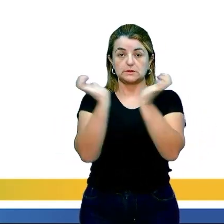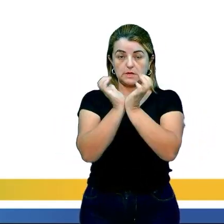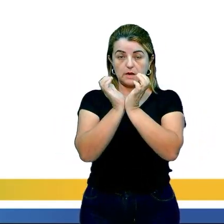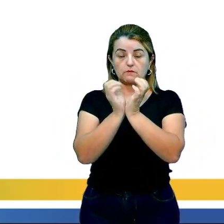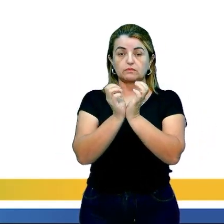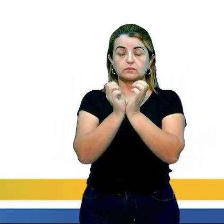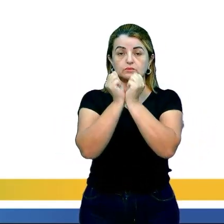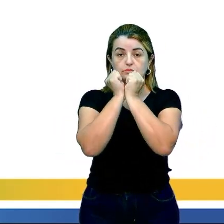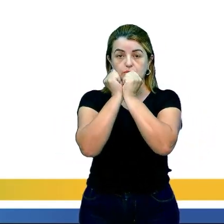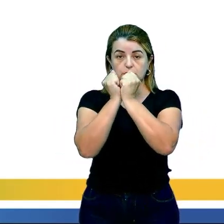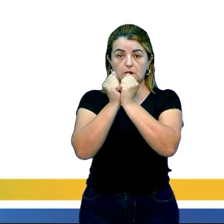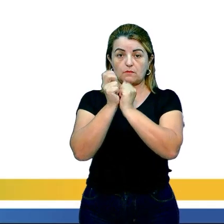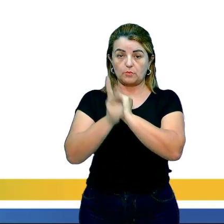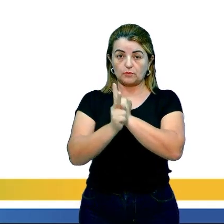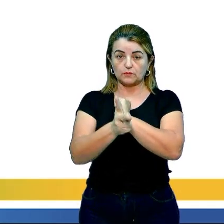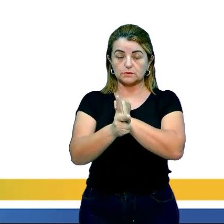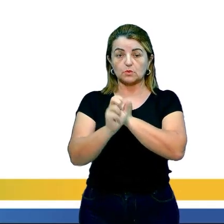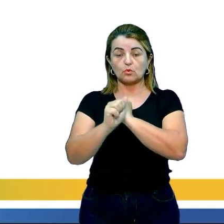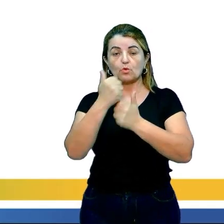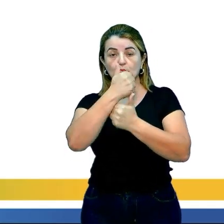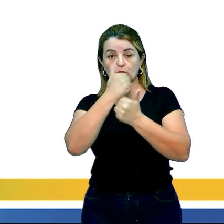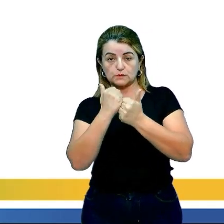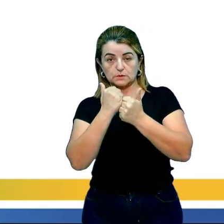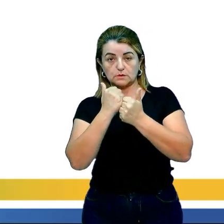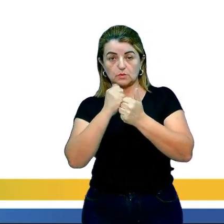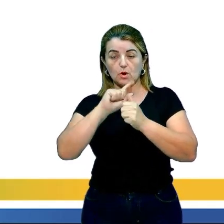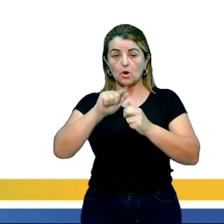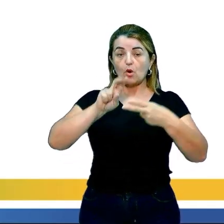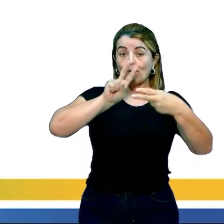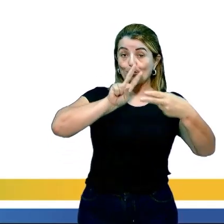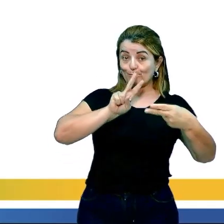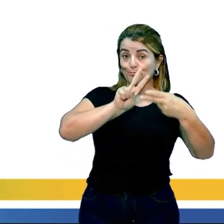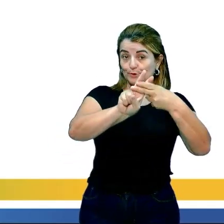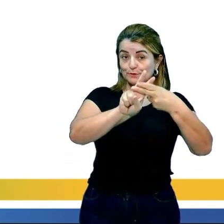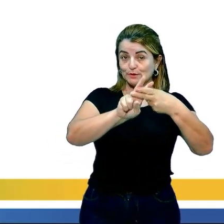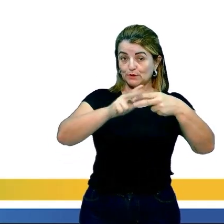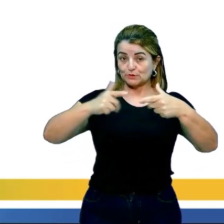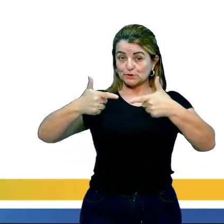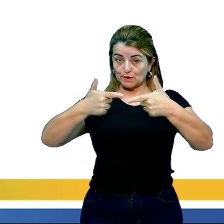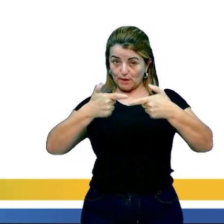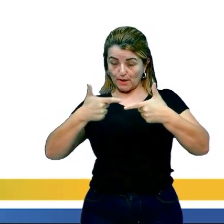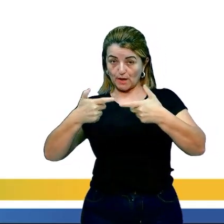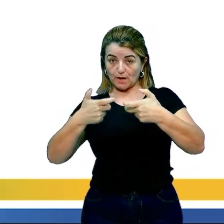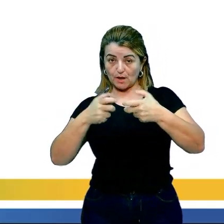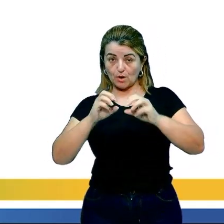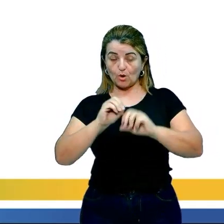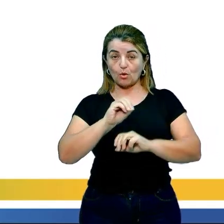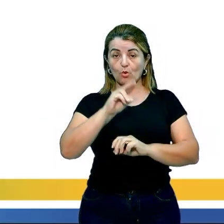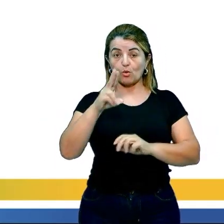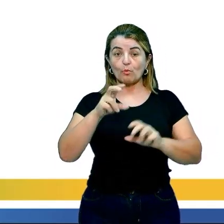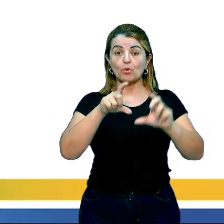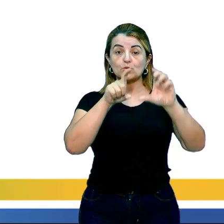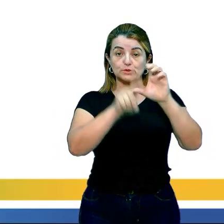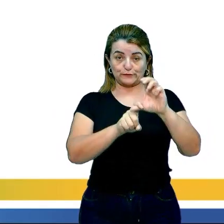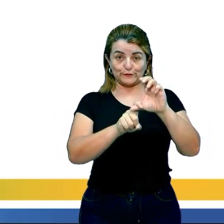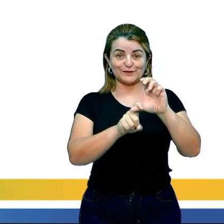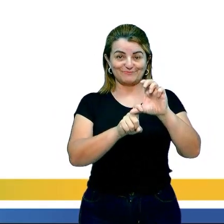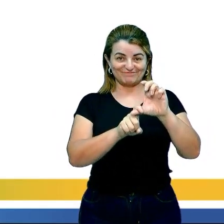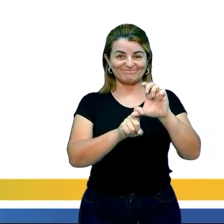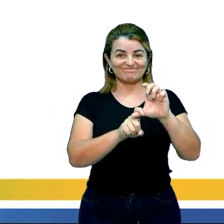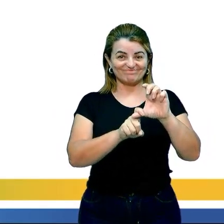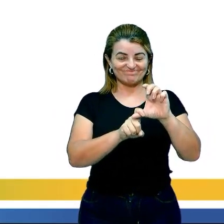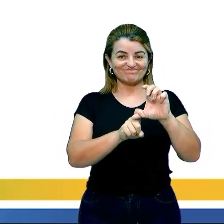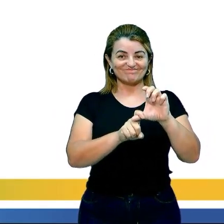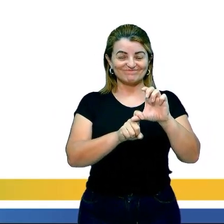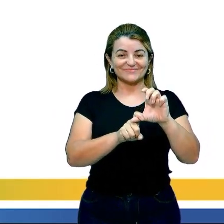ou provisórios né ou prisioneiros de guerra ou também por dívidas então era assim que